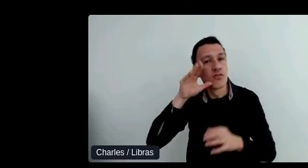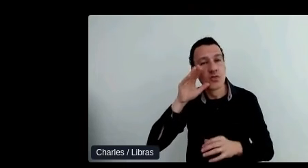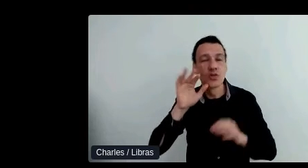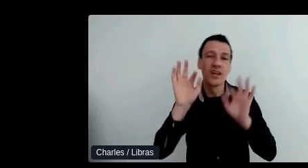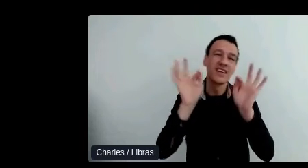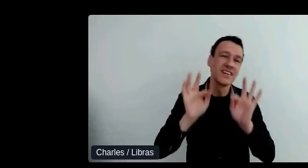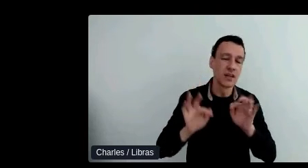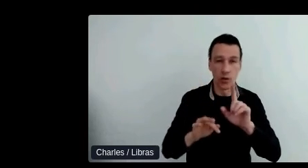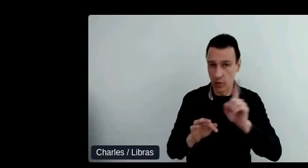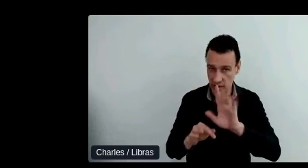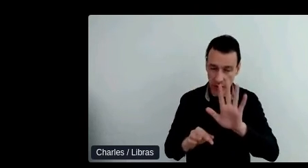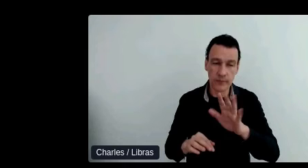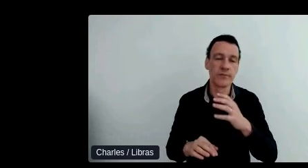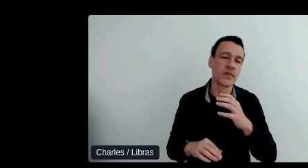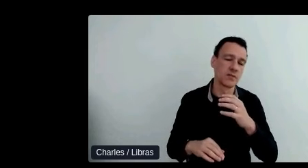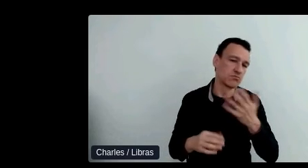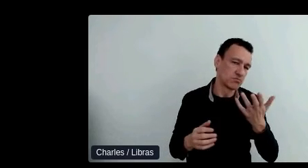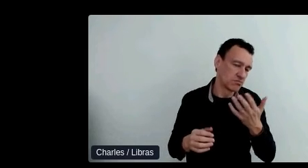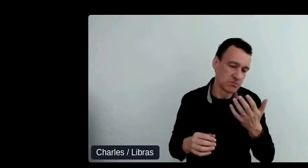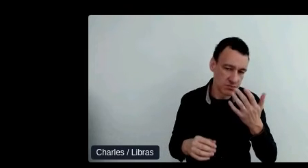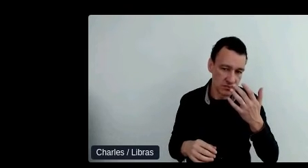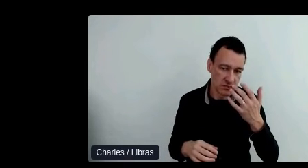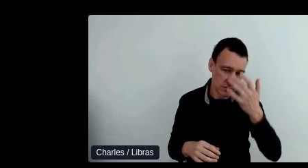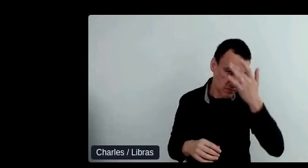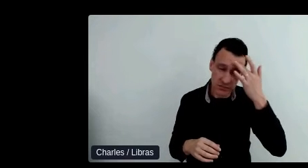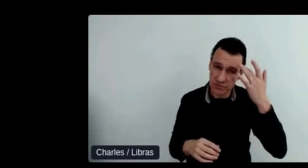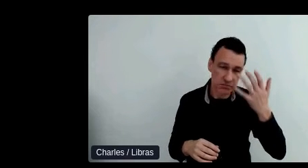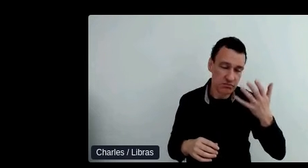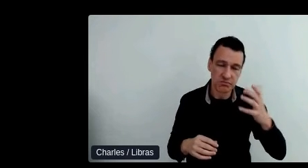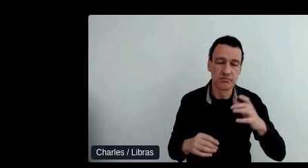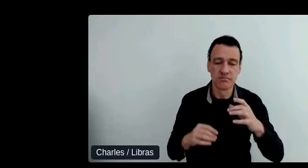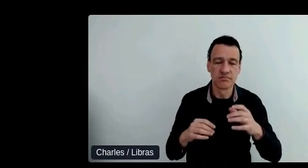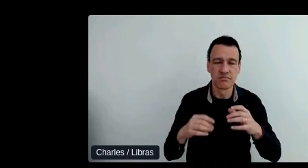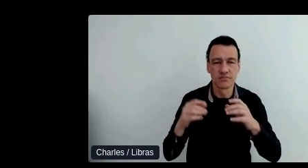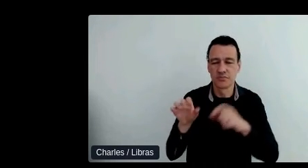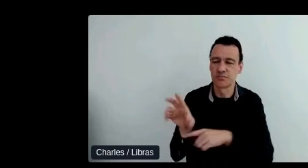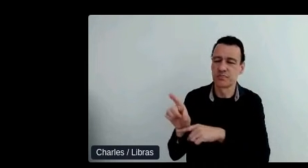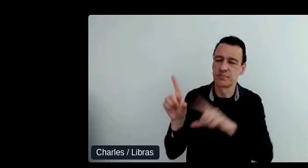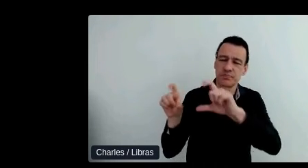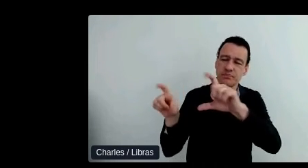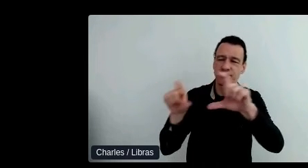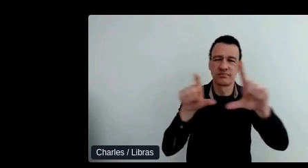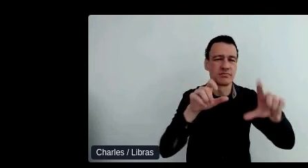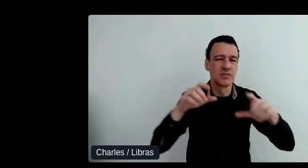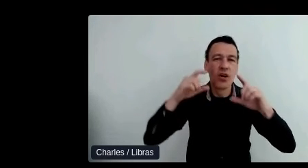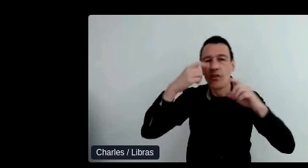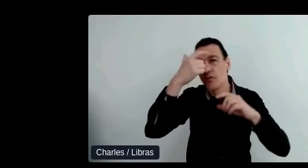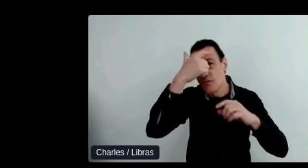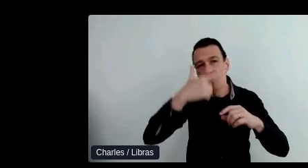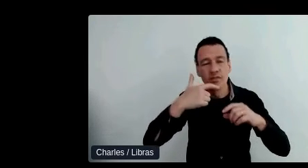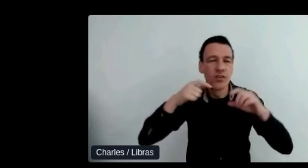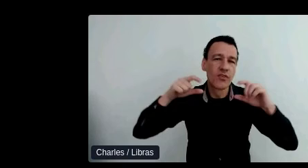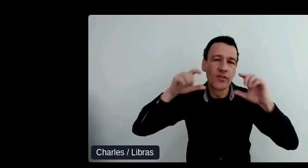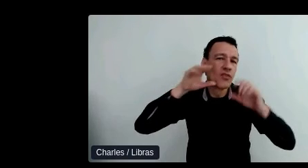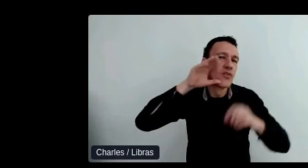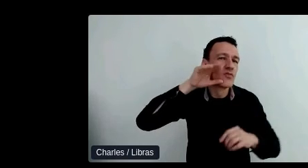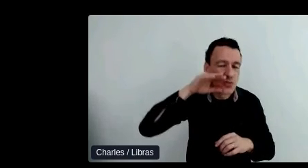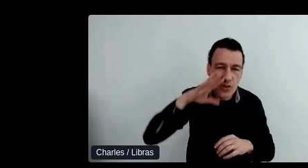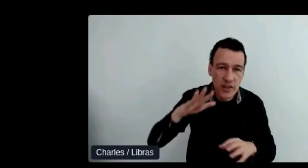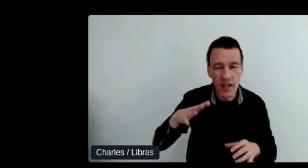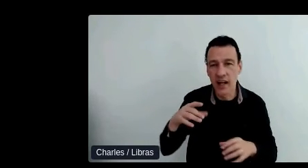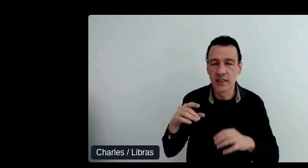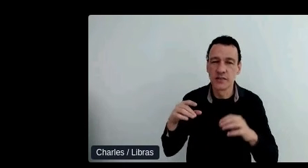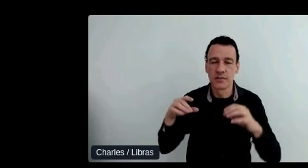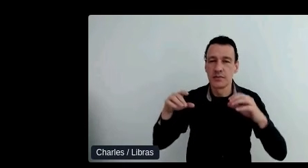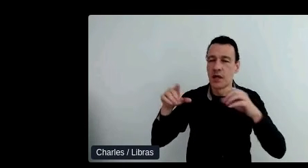passar um fotógrafo com um carrinho do Google tirando foto, enfim, pelo escritório para ver se as